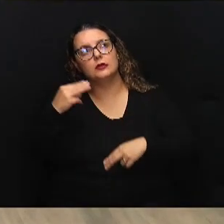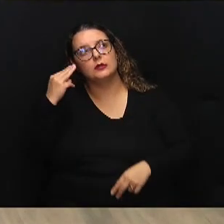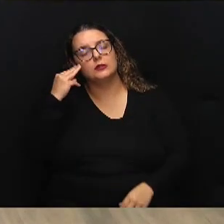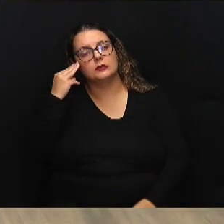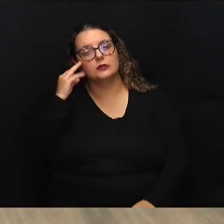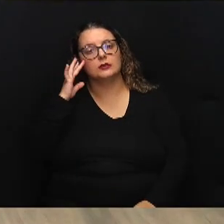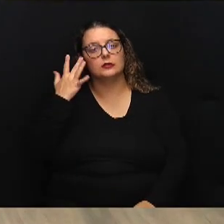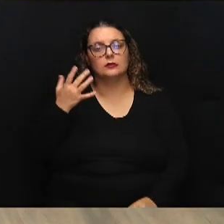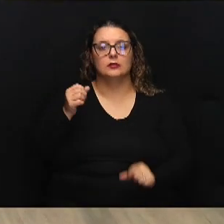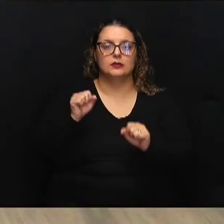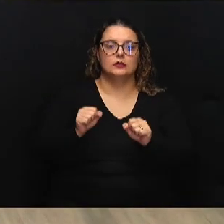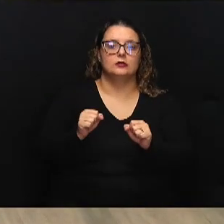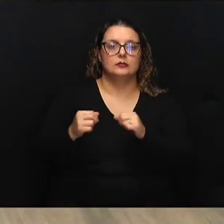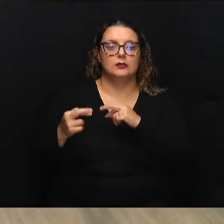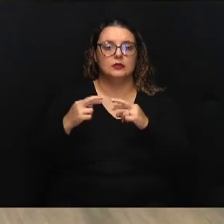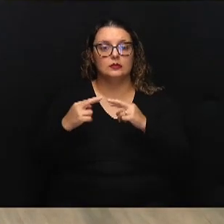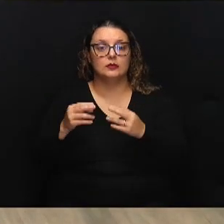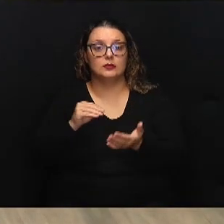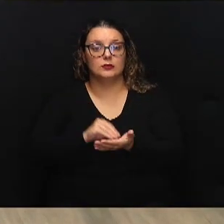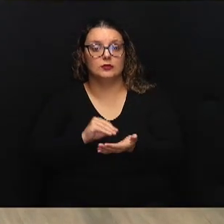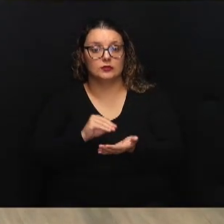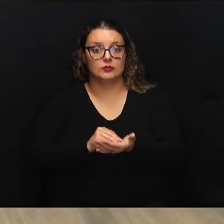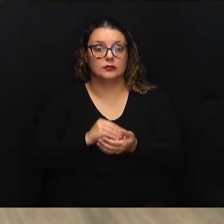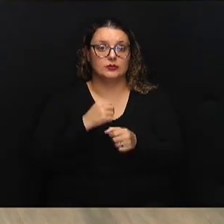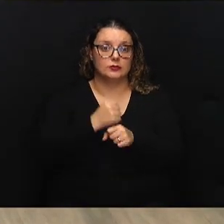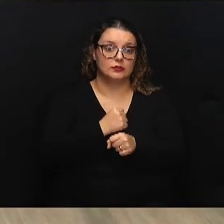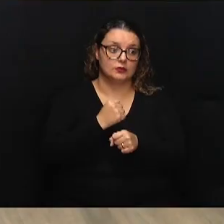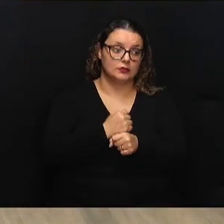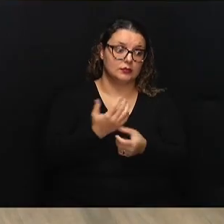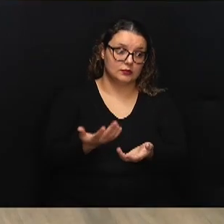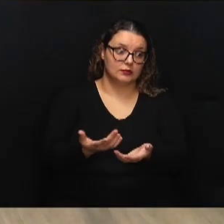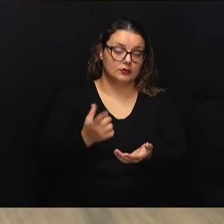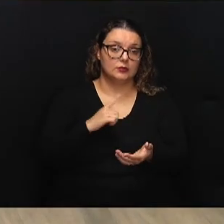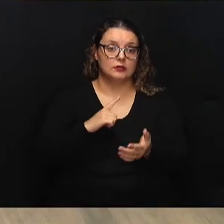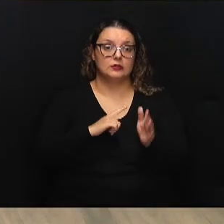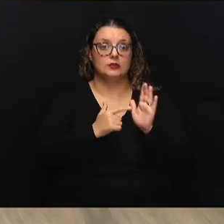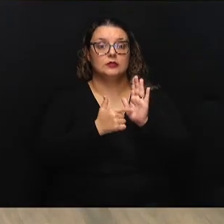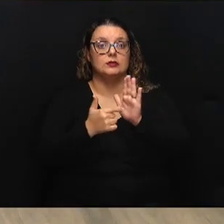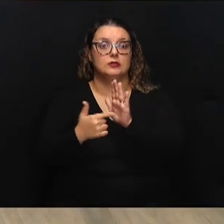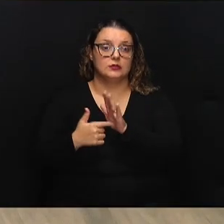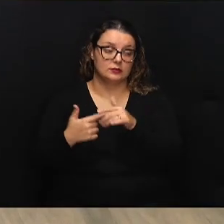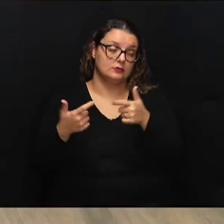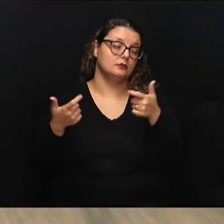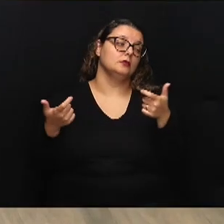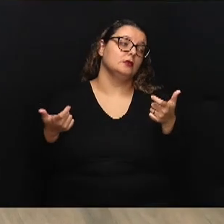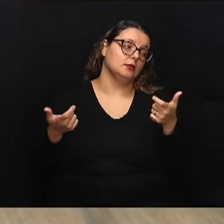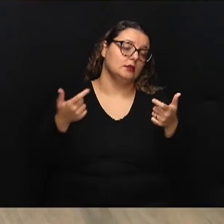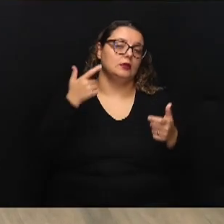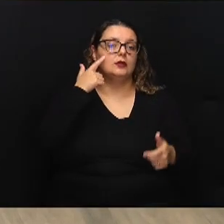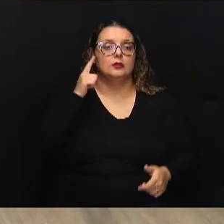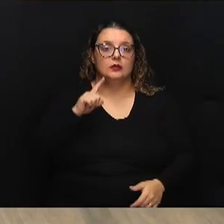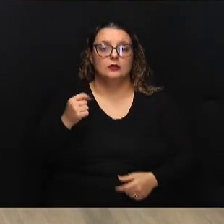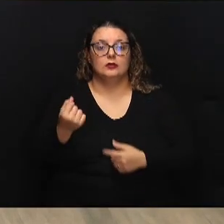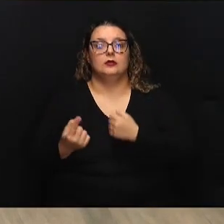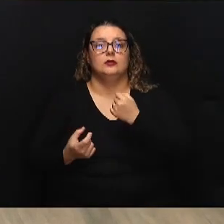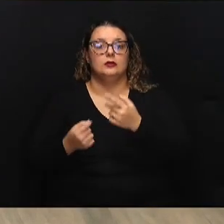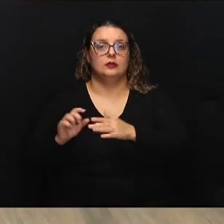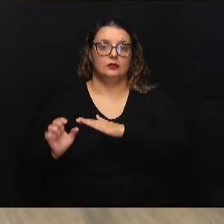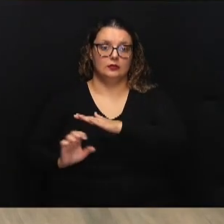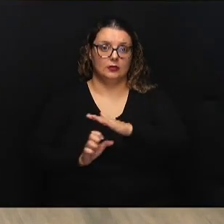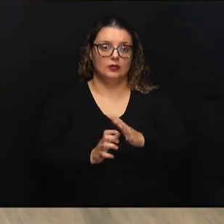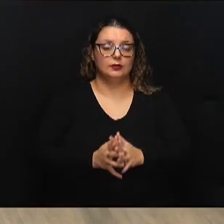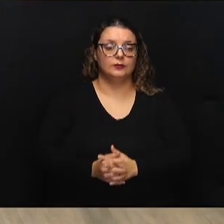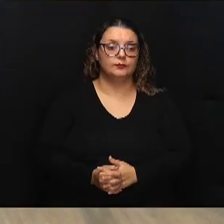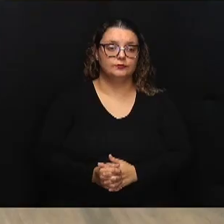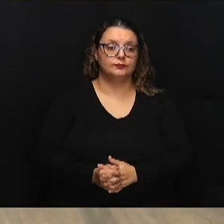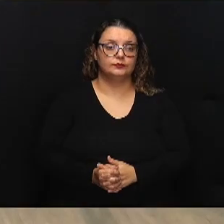gente pode considerar, porque nos últimos anos isso tem se mostrado muito, né? Assim, claro que tem algumas empresas que